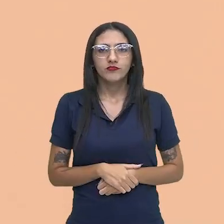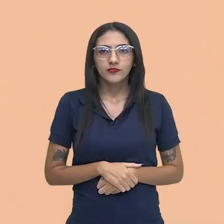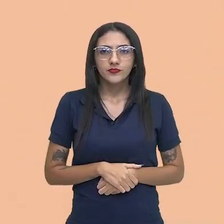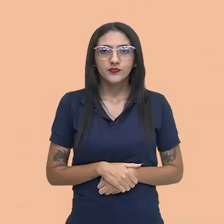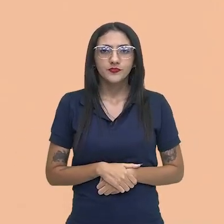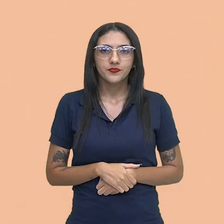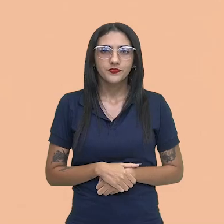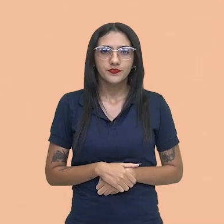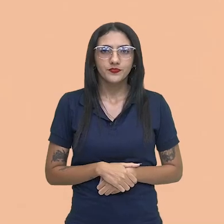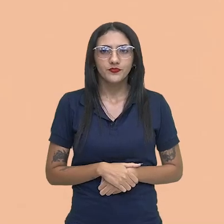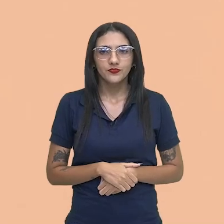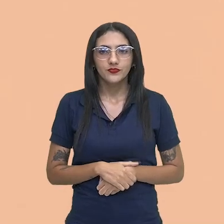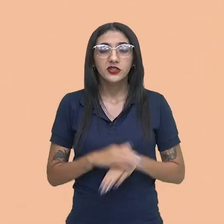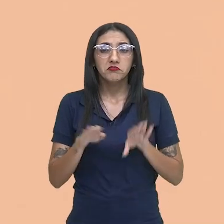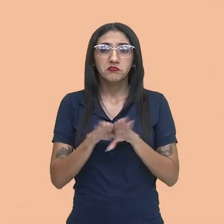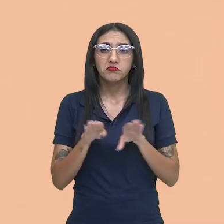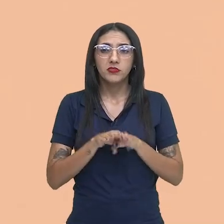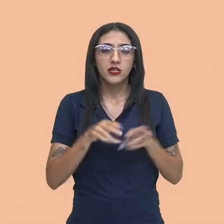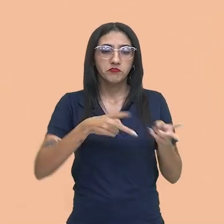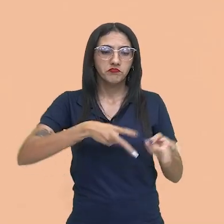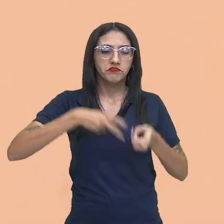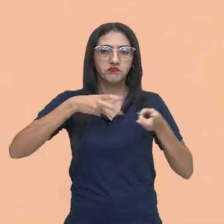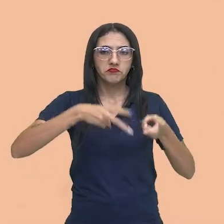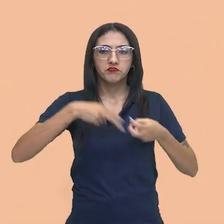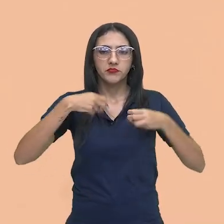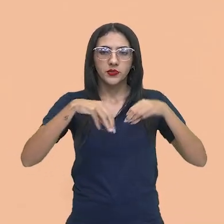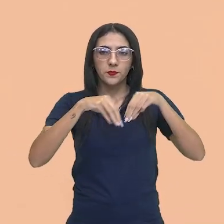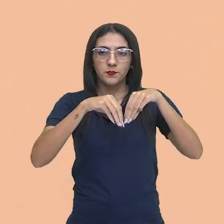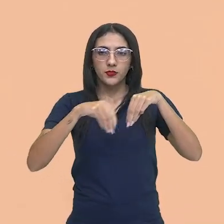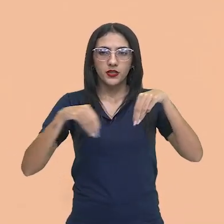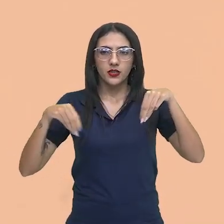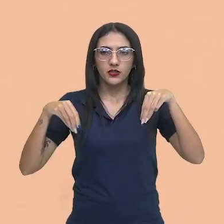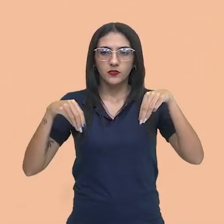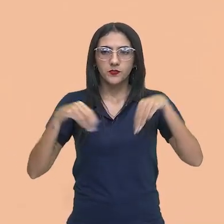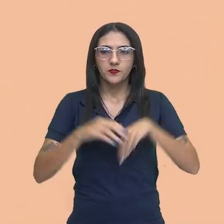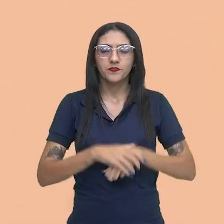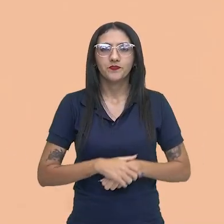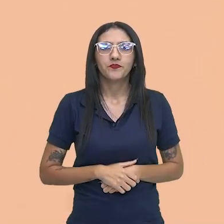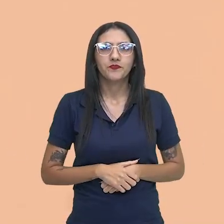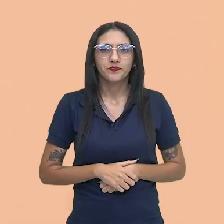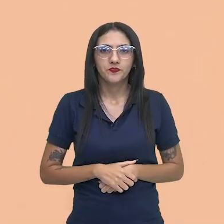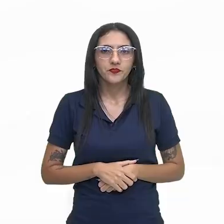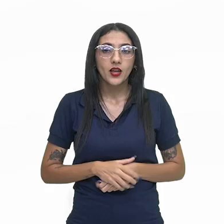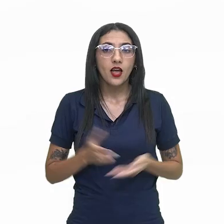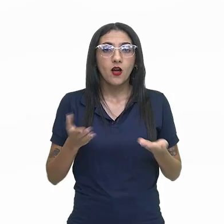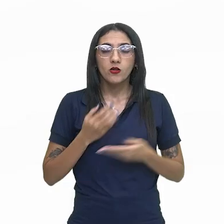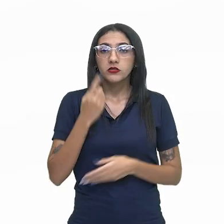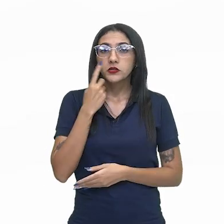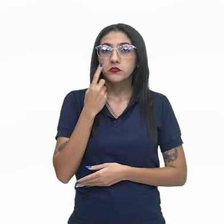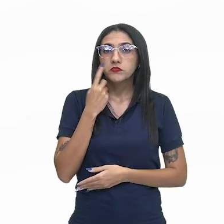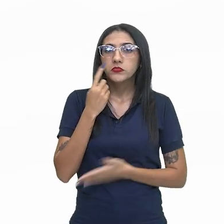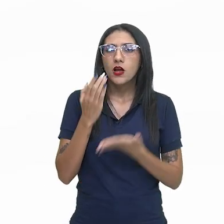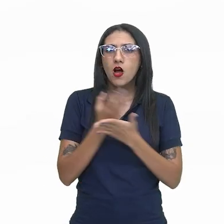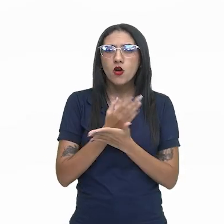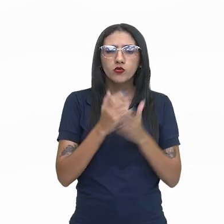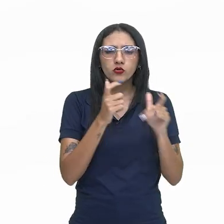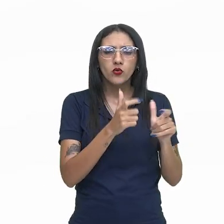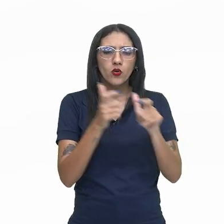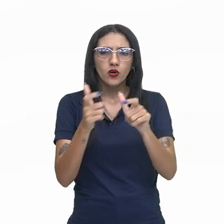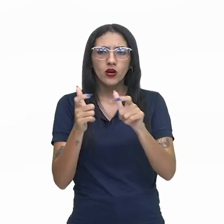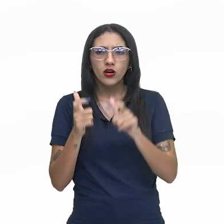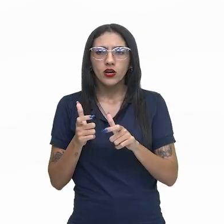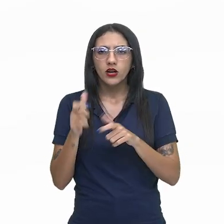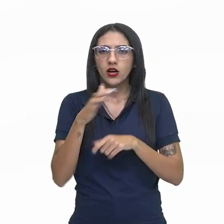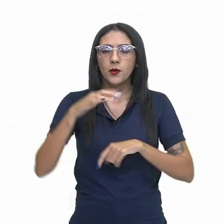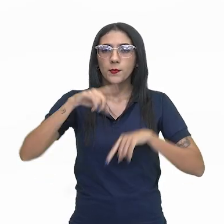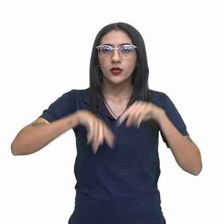Temos também a atividade da mineração. Aí a gente vai observar alguns pontos da mineração e a extração desses recursos,